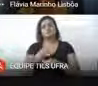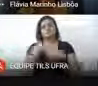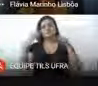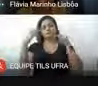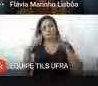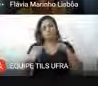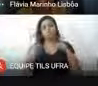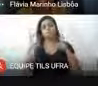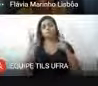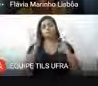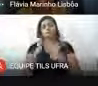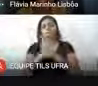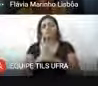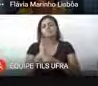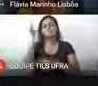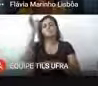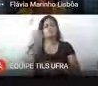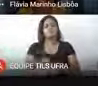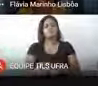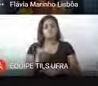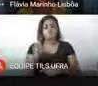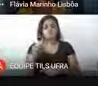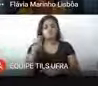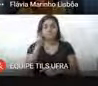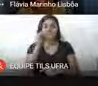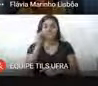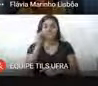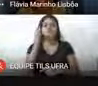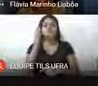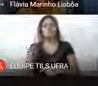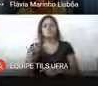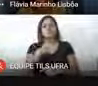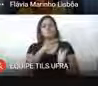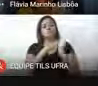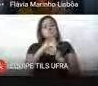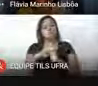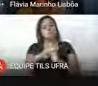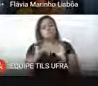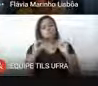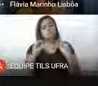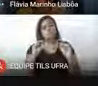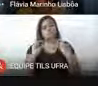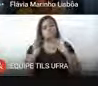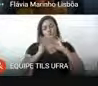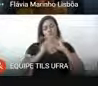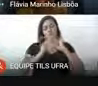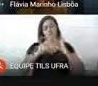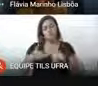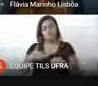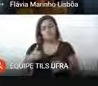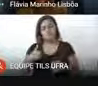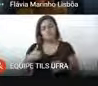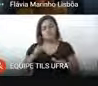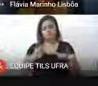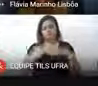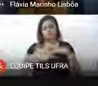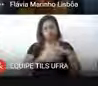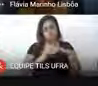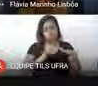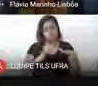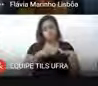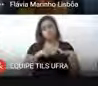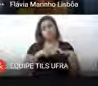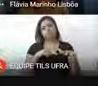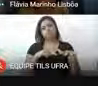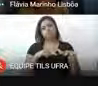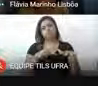futuramente. Tá? Quem quiser saber mais sobre as nossas pesquisas, podem entrar em contato comigo, eu estou nas redes sociais, tá?